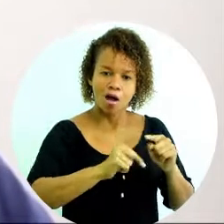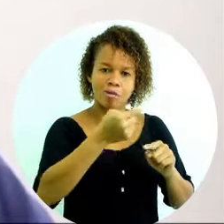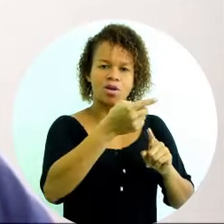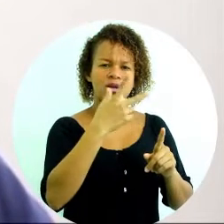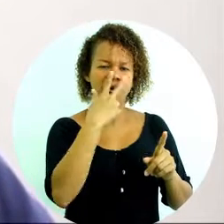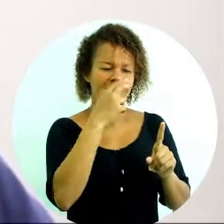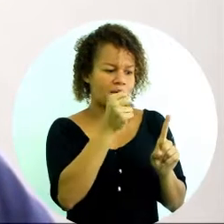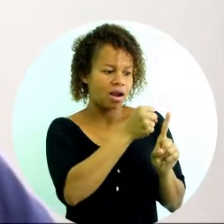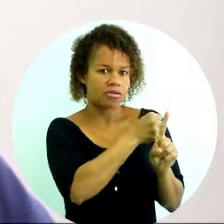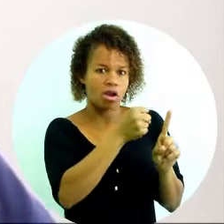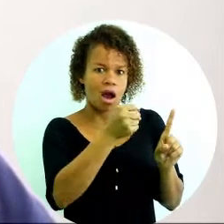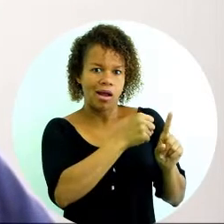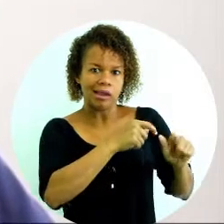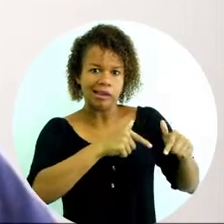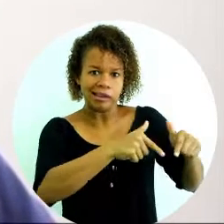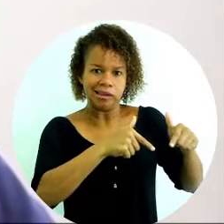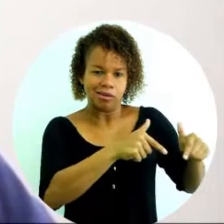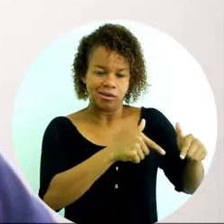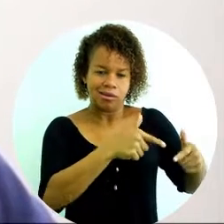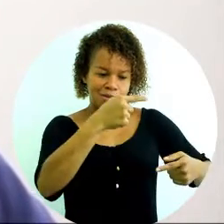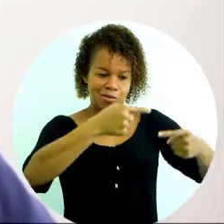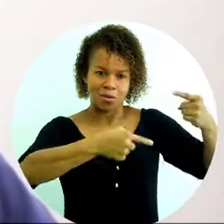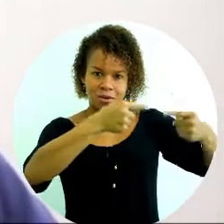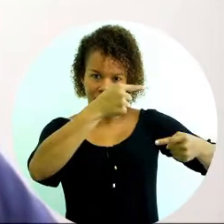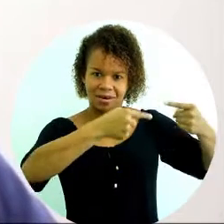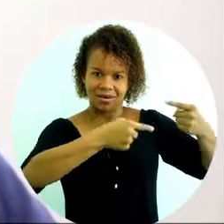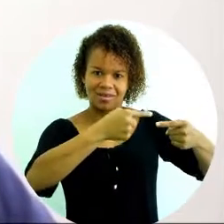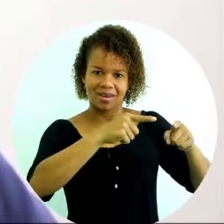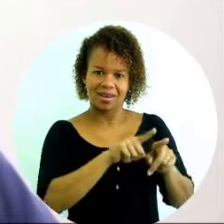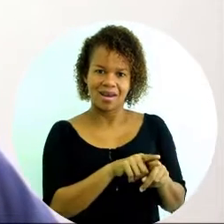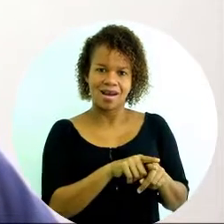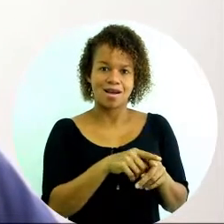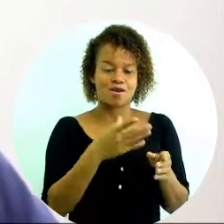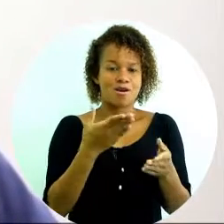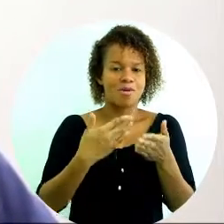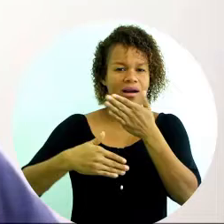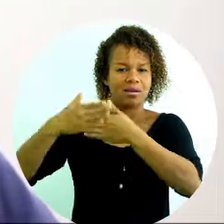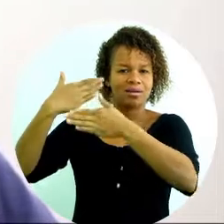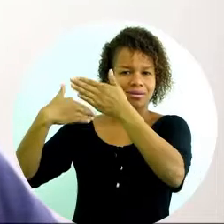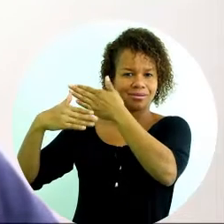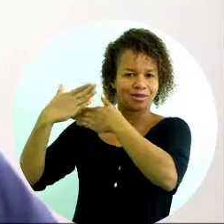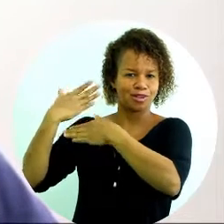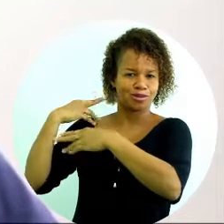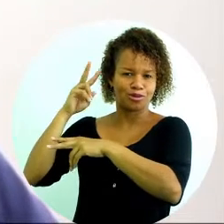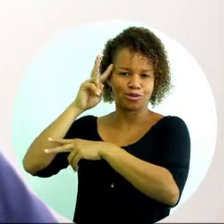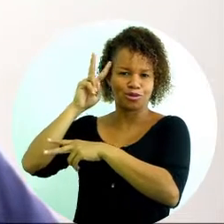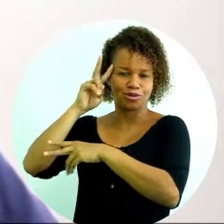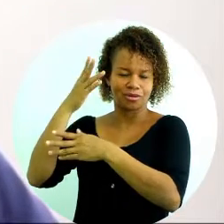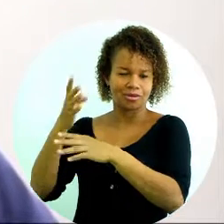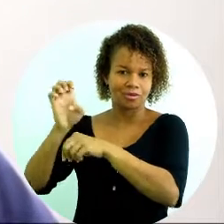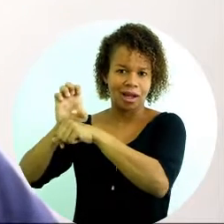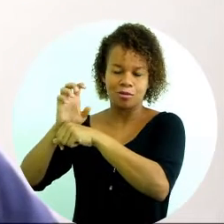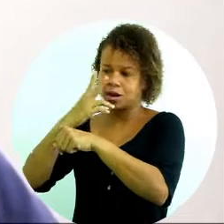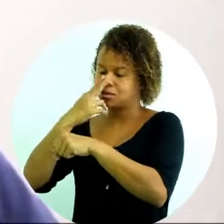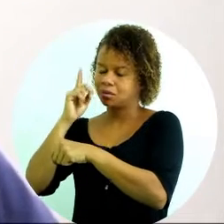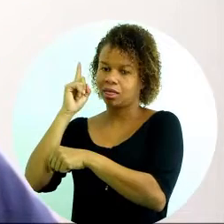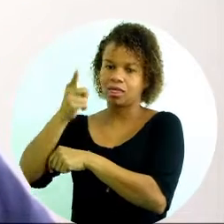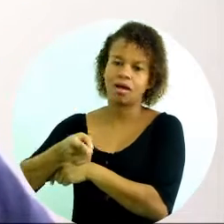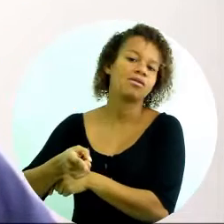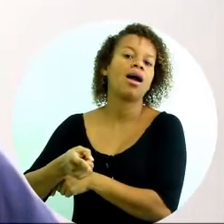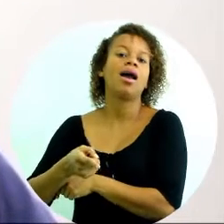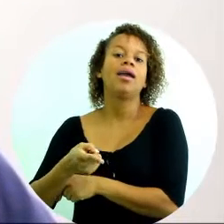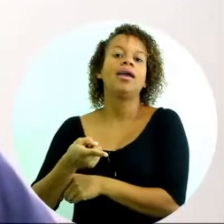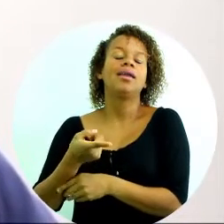maduras, após uma violenta luta das classes políticas e ideológica contra o antigo aparelho ideológico de Estado